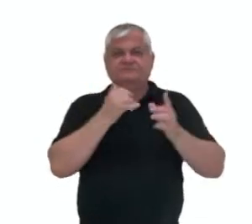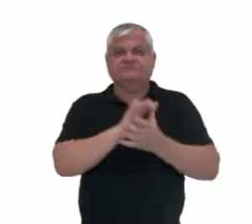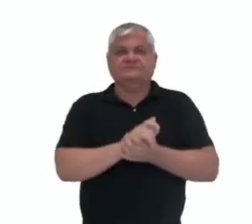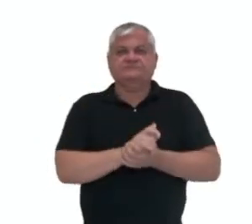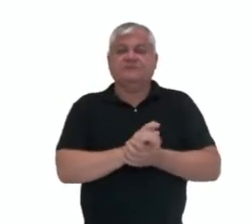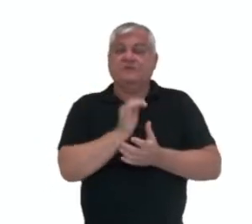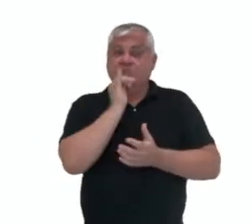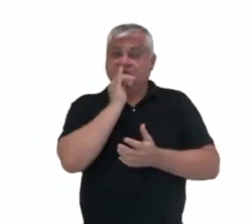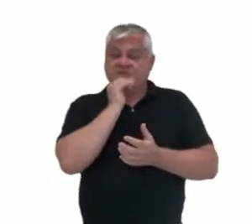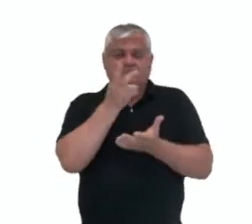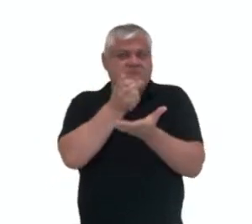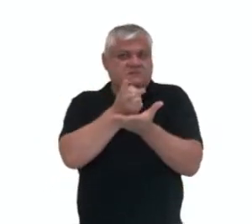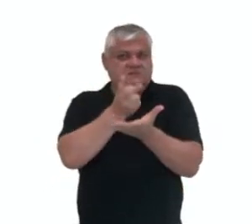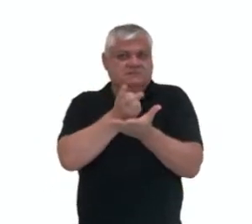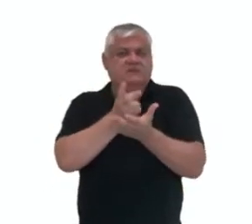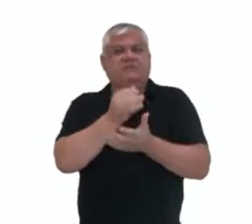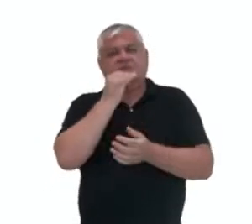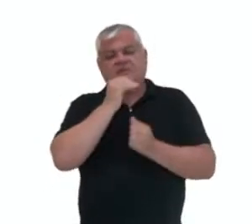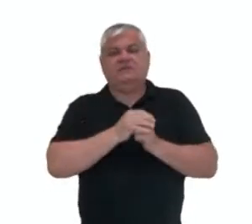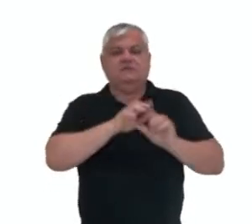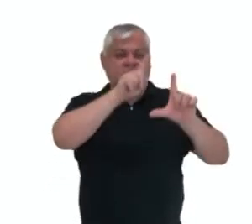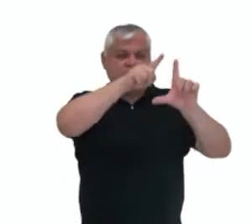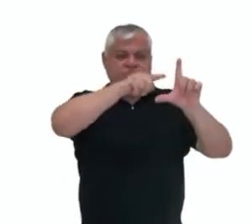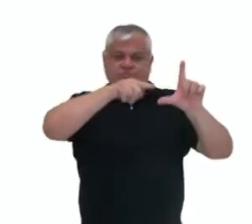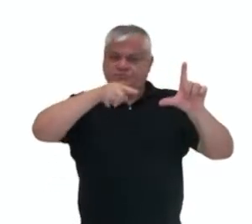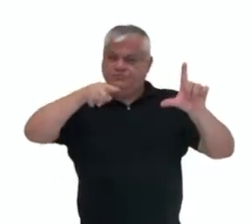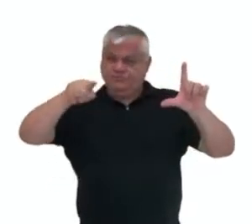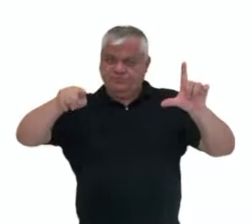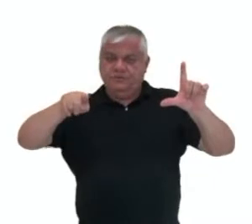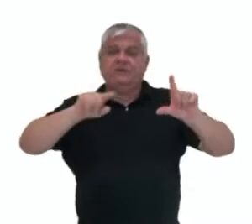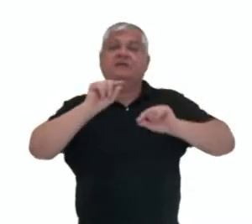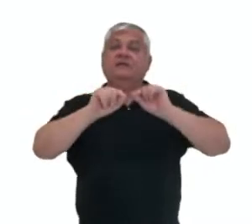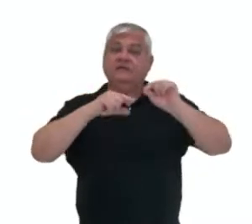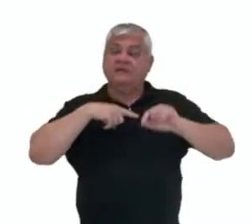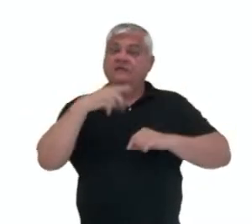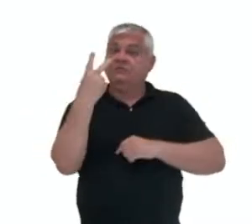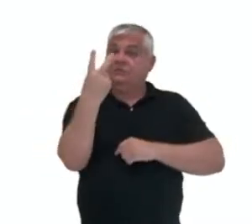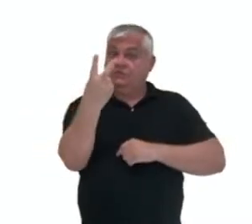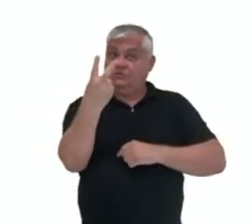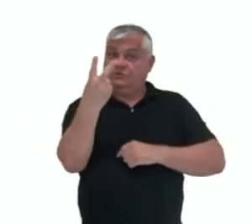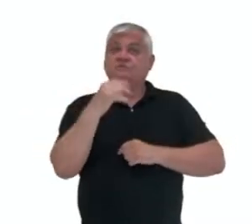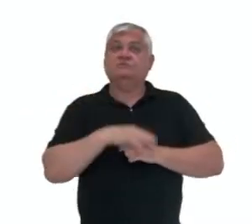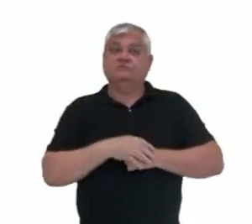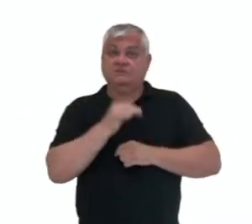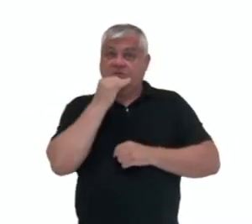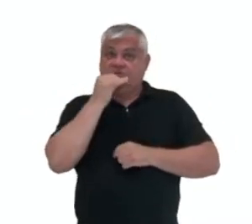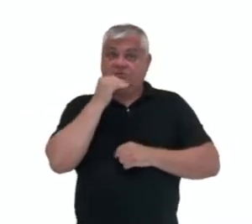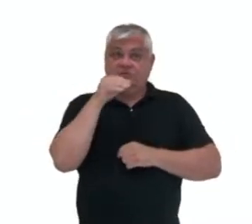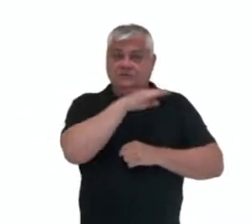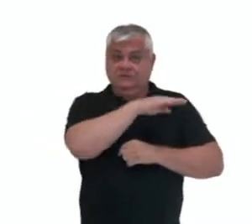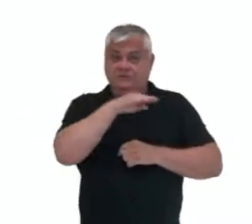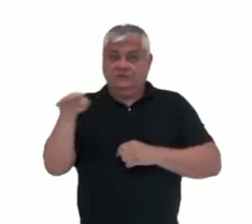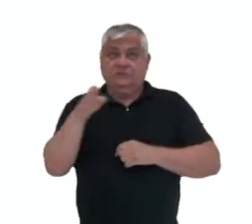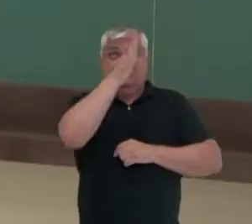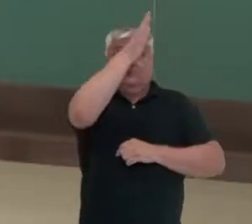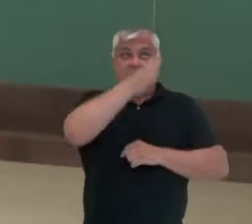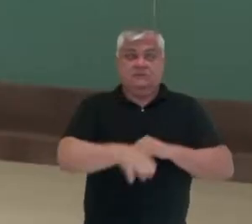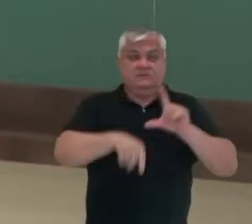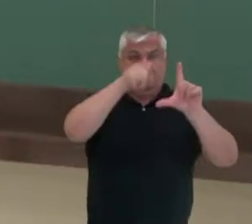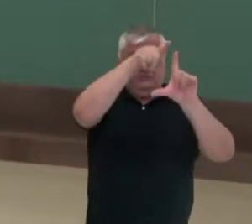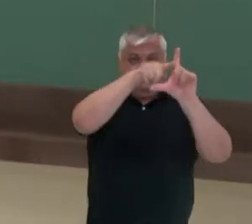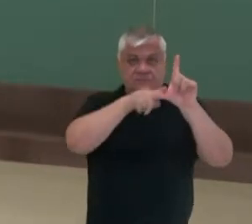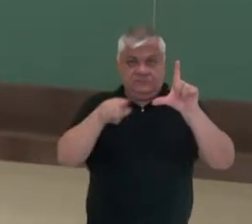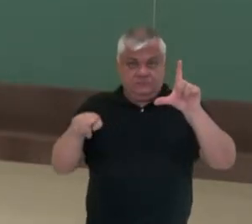tá? Porque normalmente quando a gente tem lá esse gráficozinho de segmentos, ele tem dois eixos, o eixo horizontal e o eixo